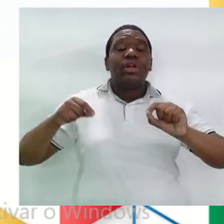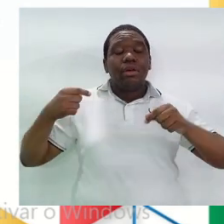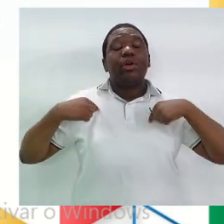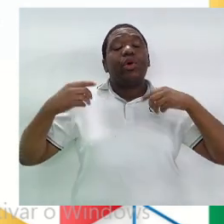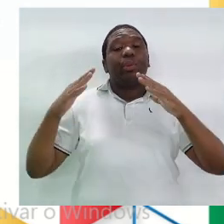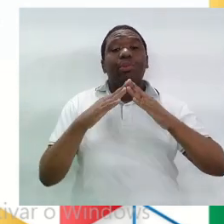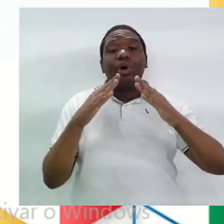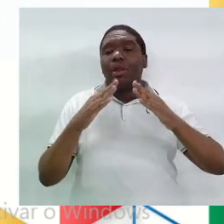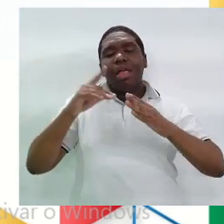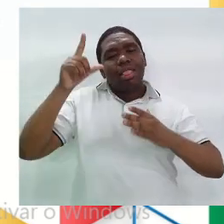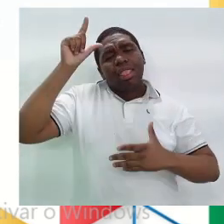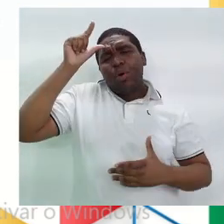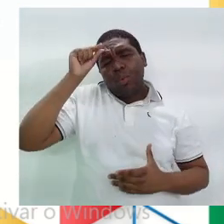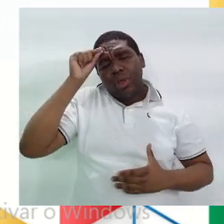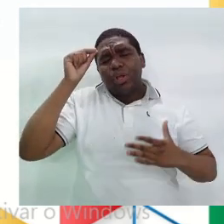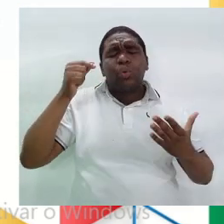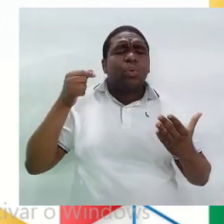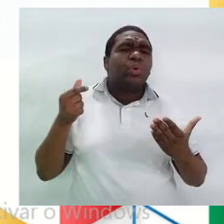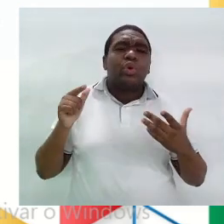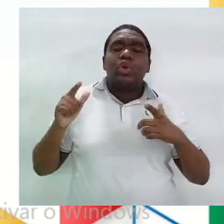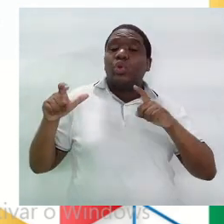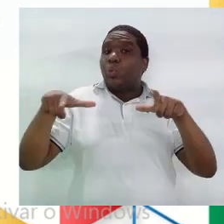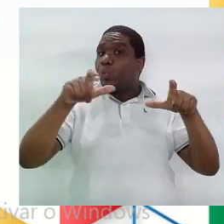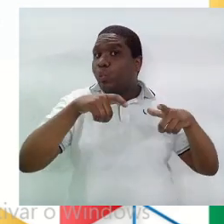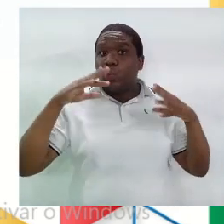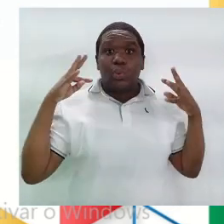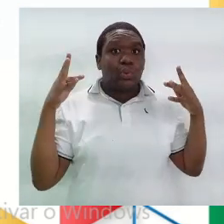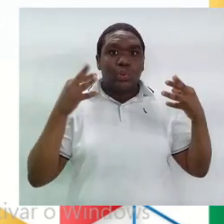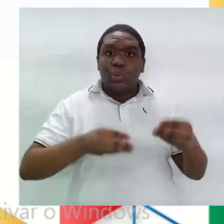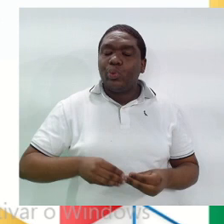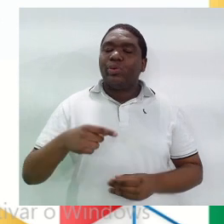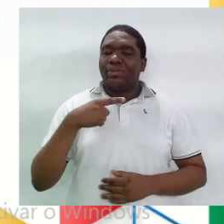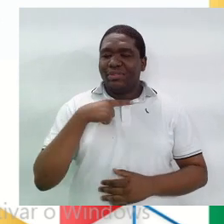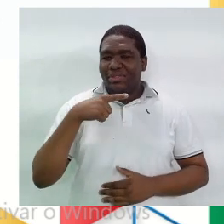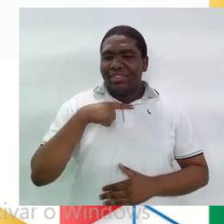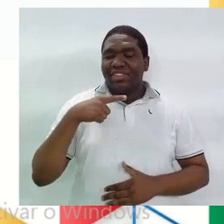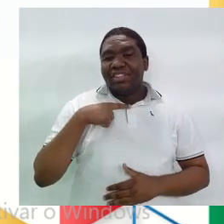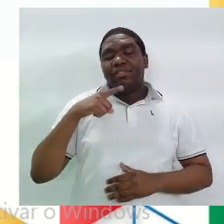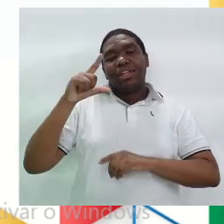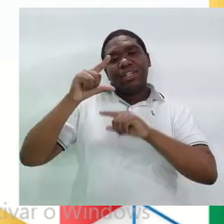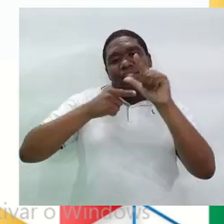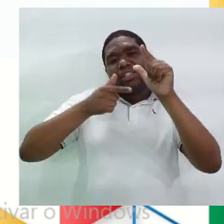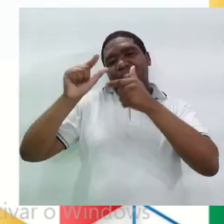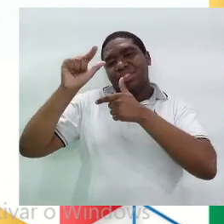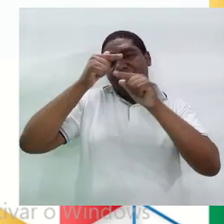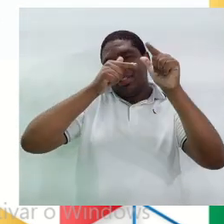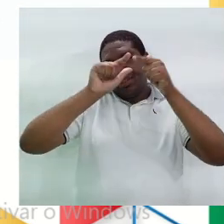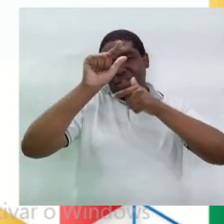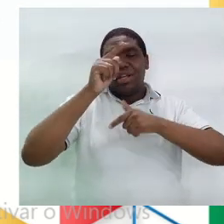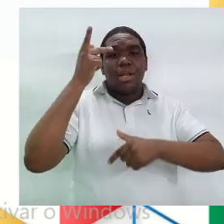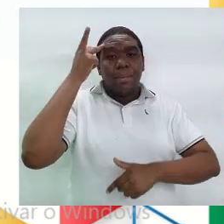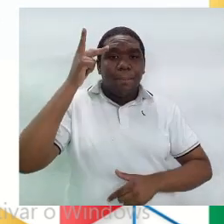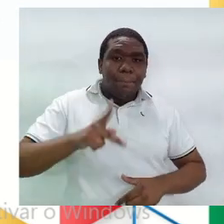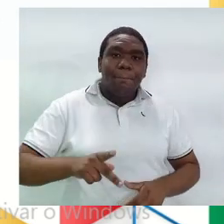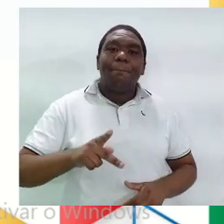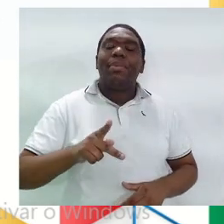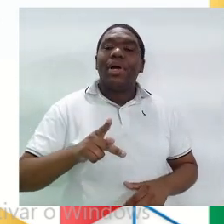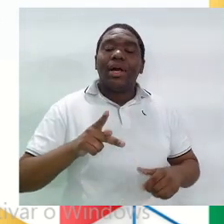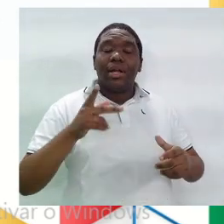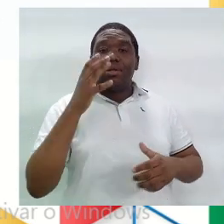moraria tranquilamente em todos os lugares onde houvesse estrelas para contemplar